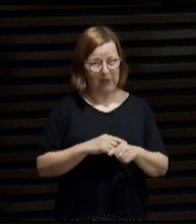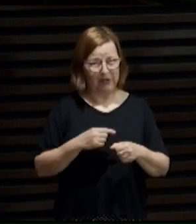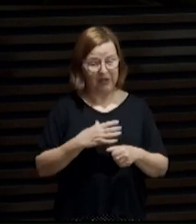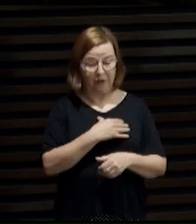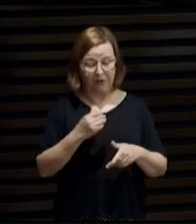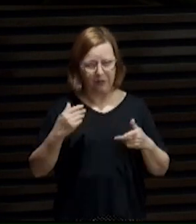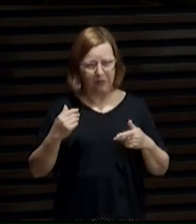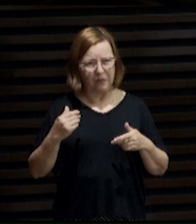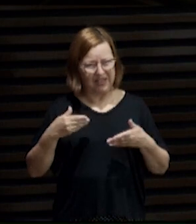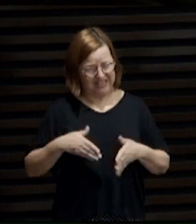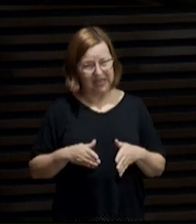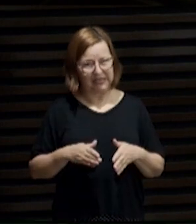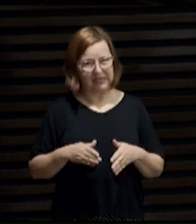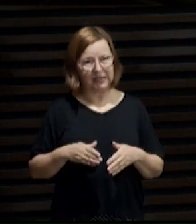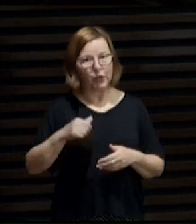inteira.